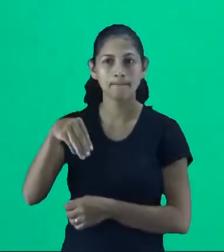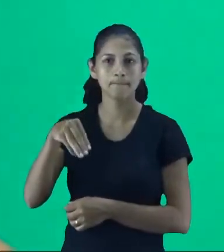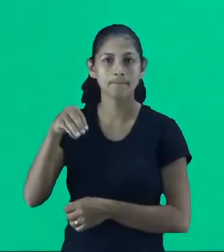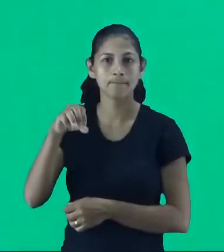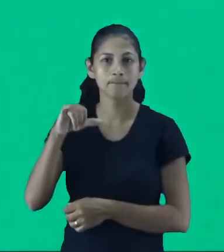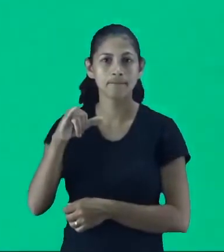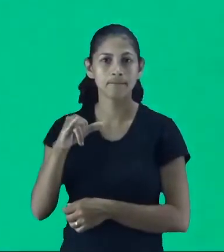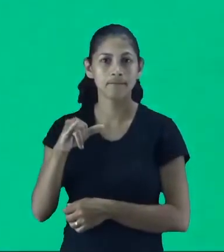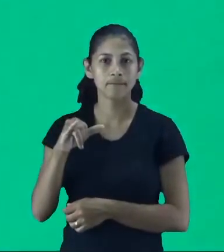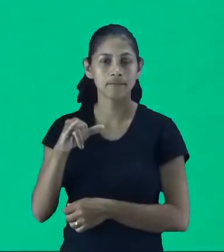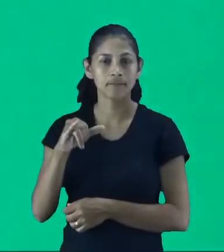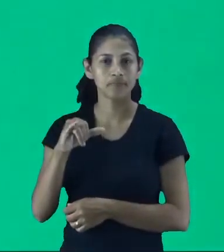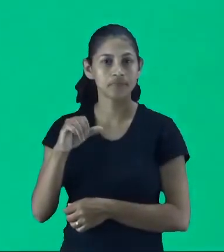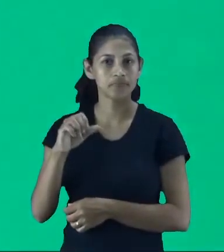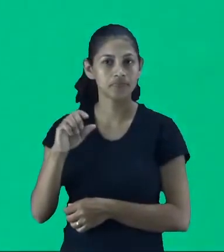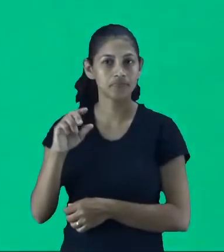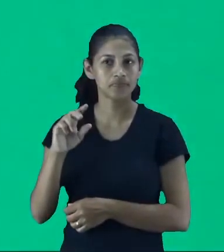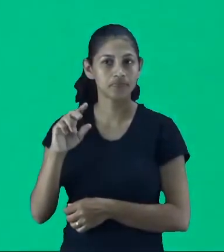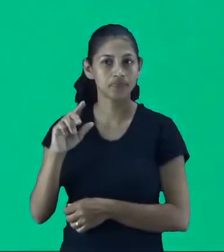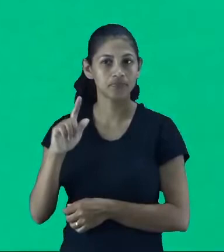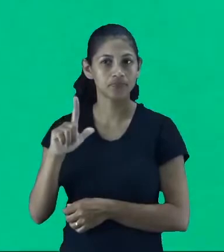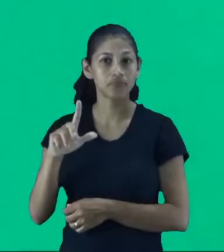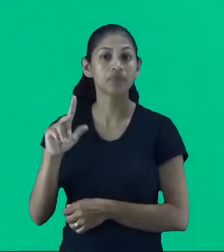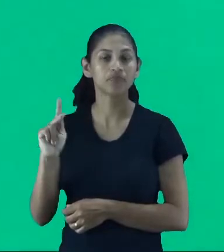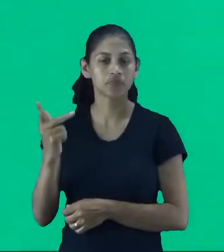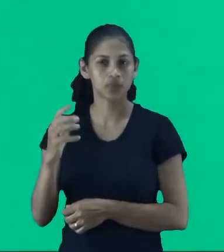cultivavam na sua agricultura.